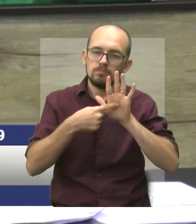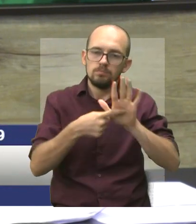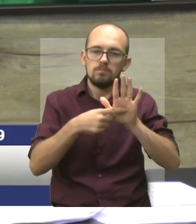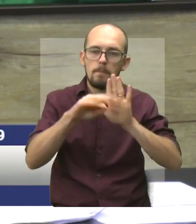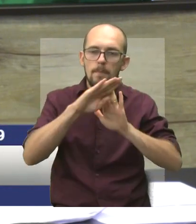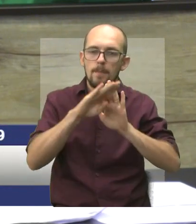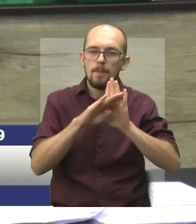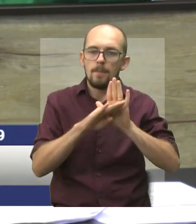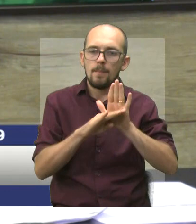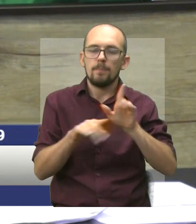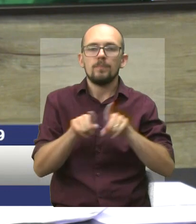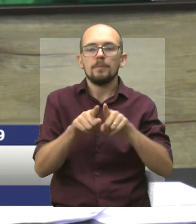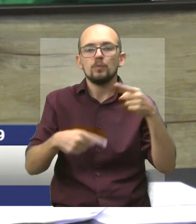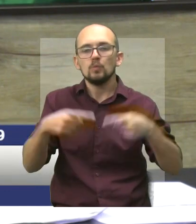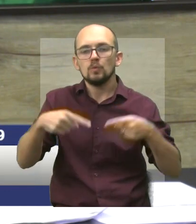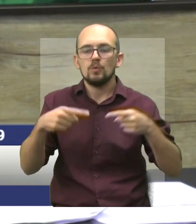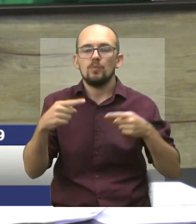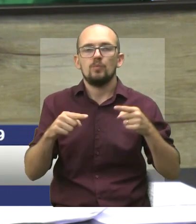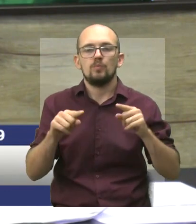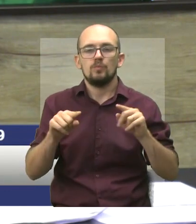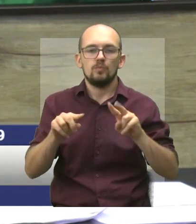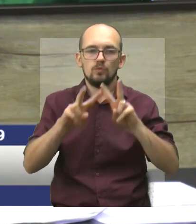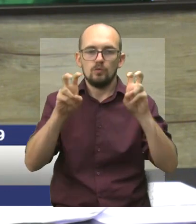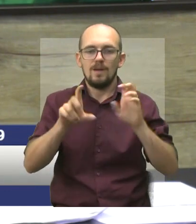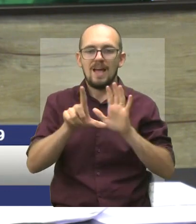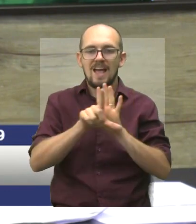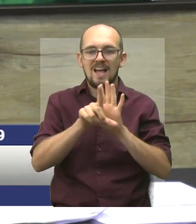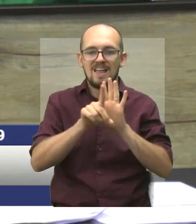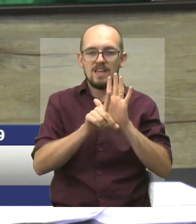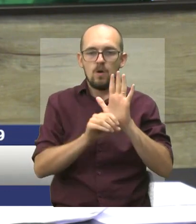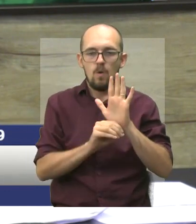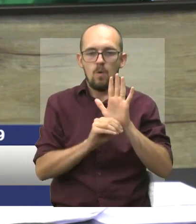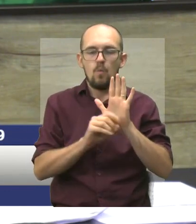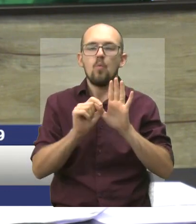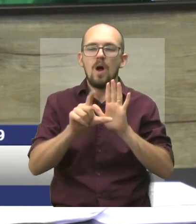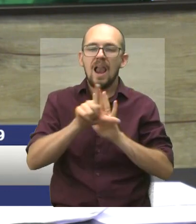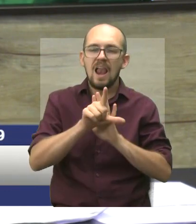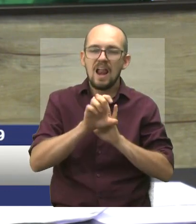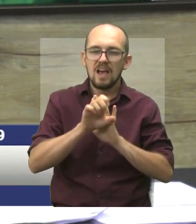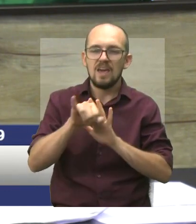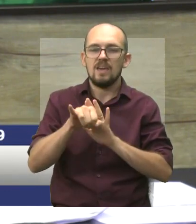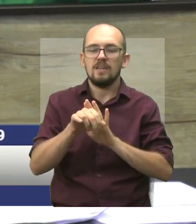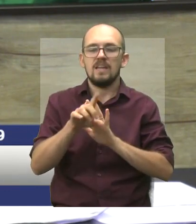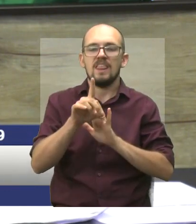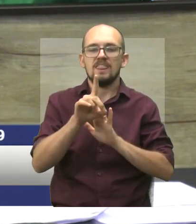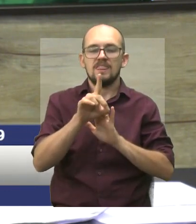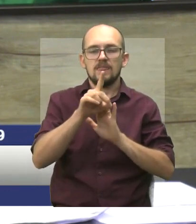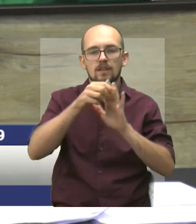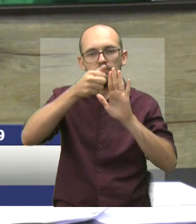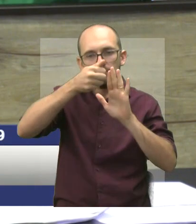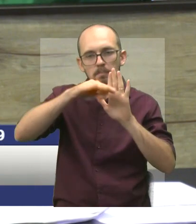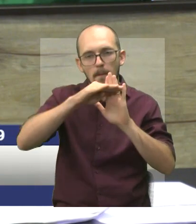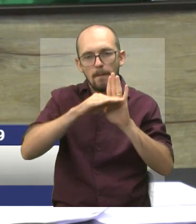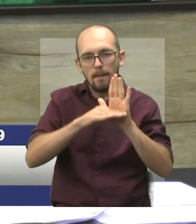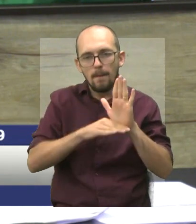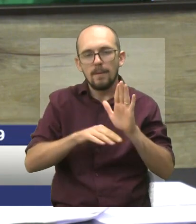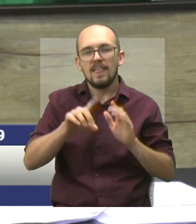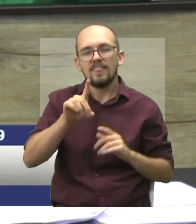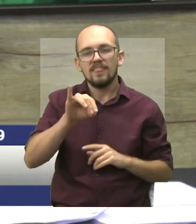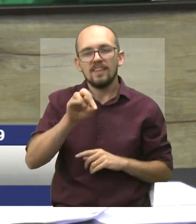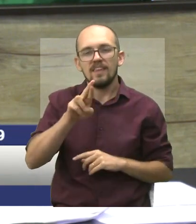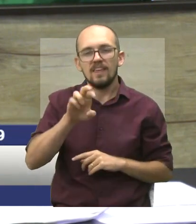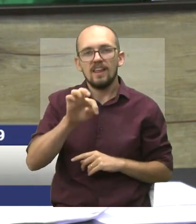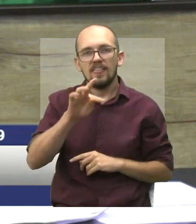apresentação das leis da LDO, Lei de Diretrizes Orçamentárias. O que é